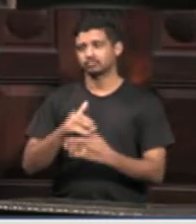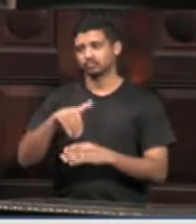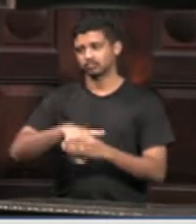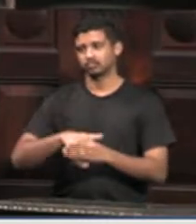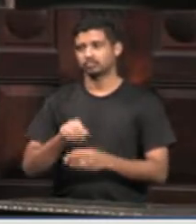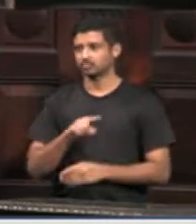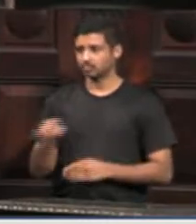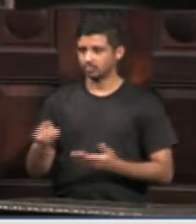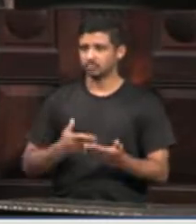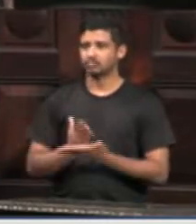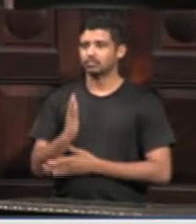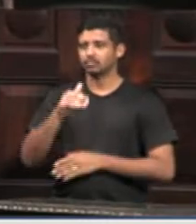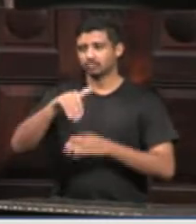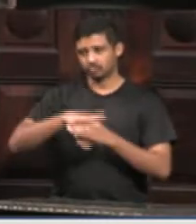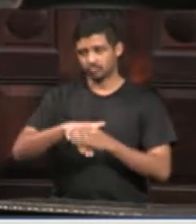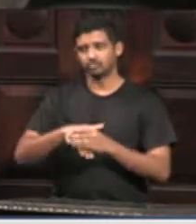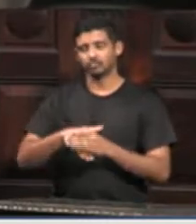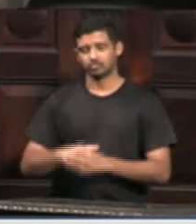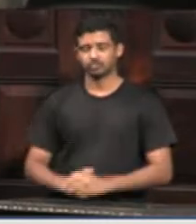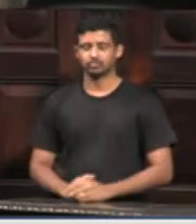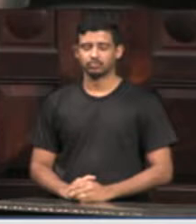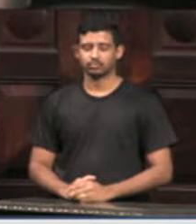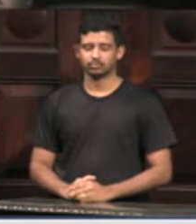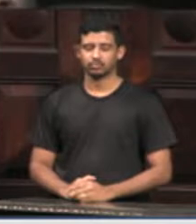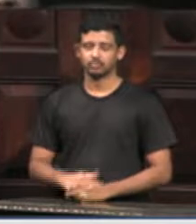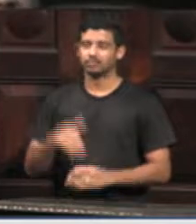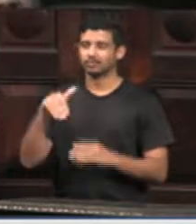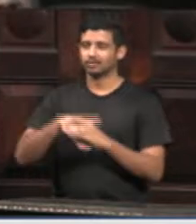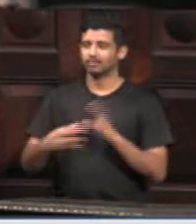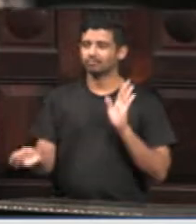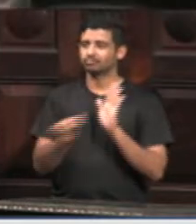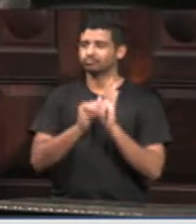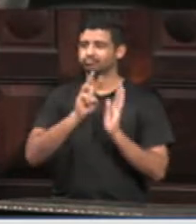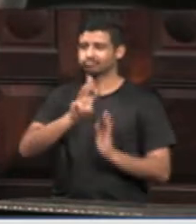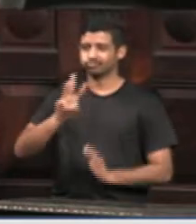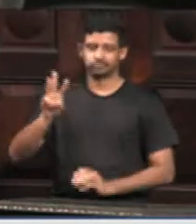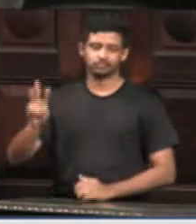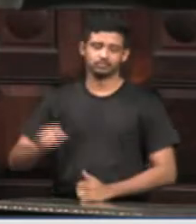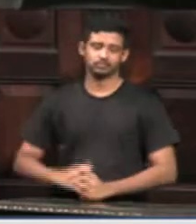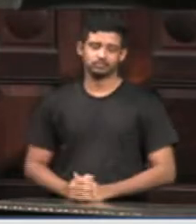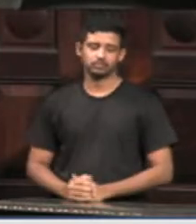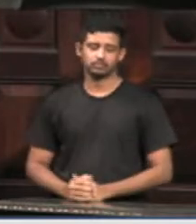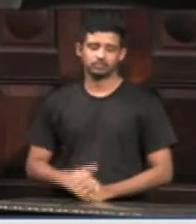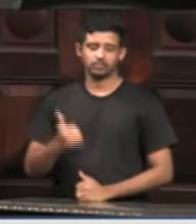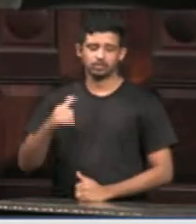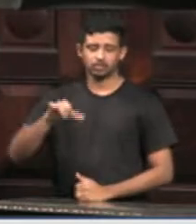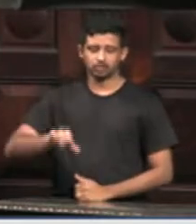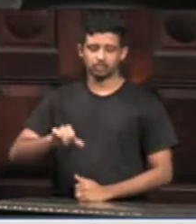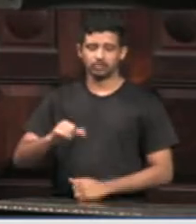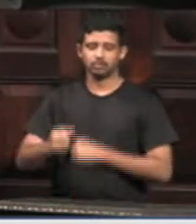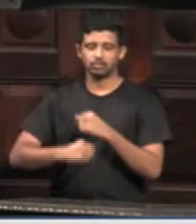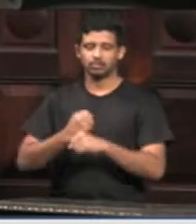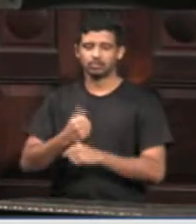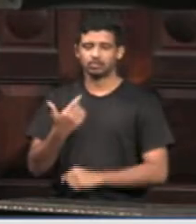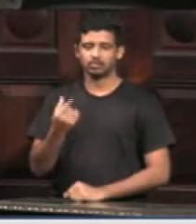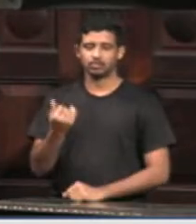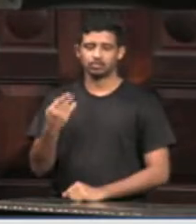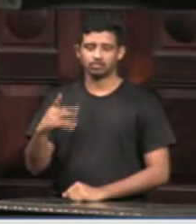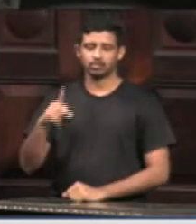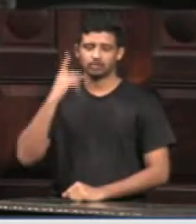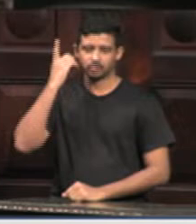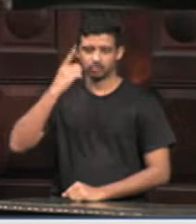senhores que aprovam esse estão aprovado, vai à publicação. Indicação legislativa 192/2016, de autoria da deputada Marta